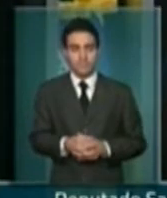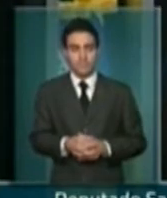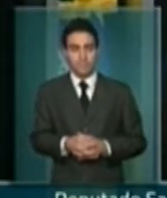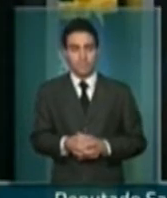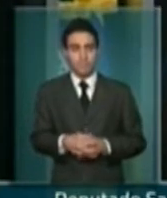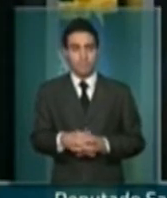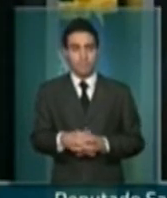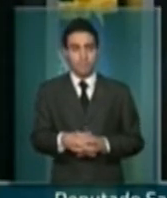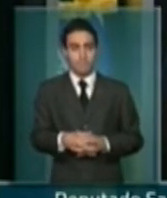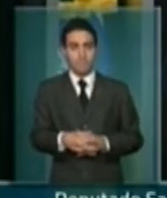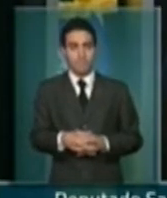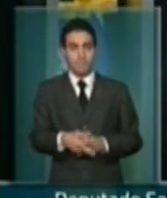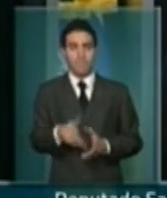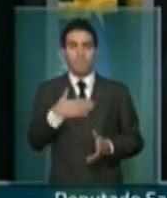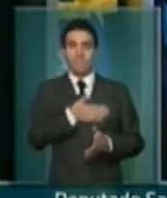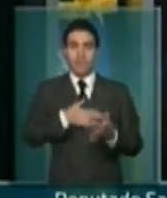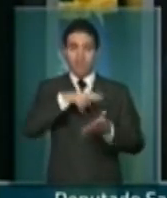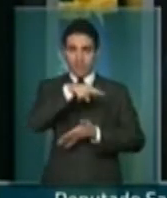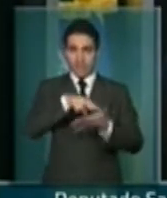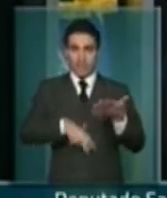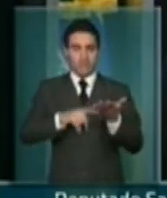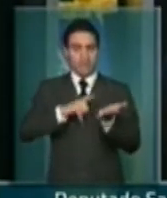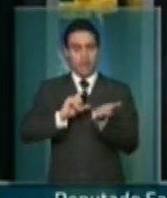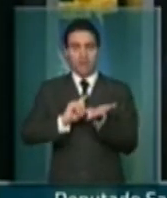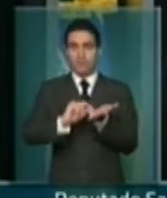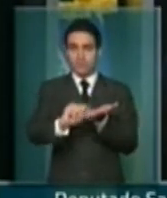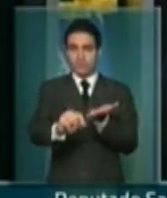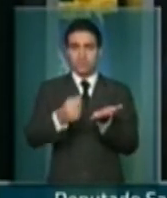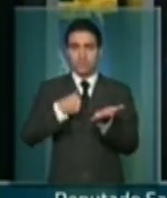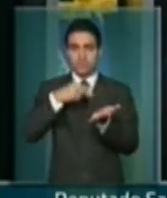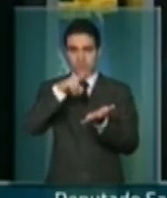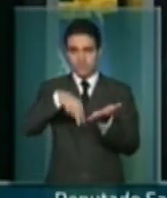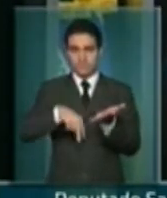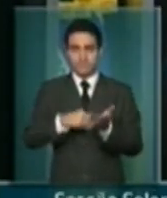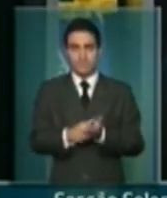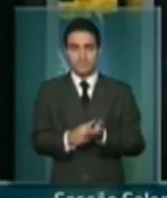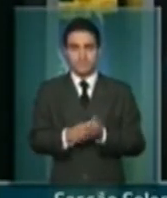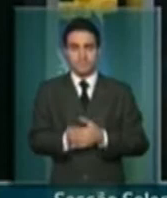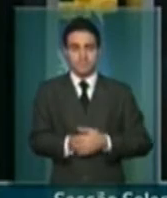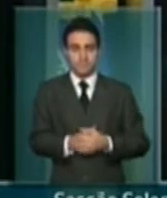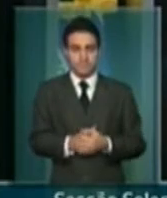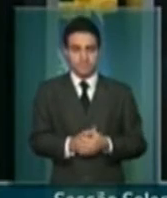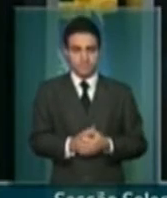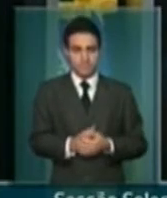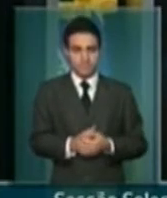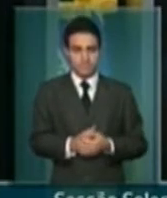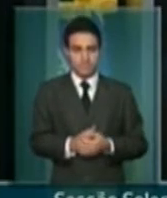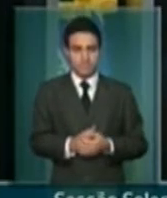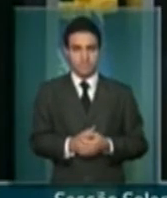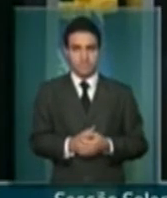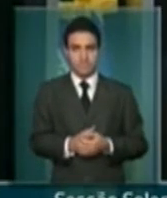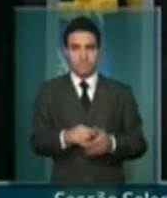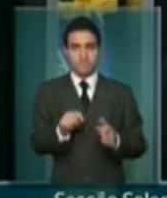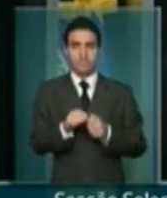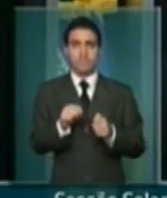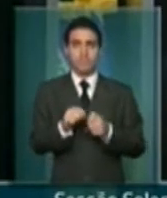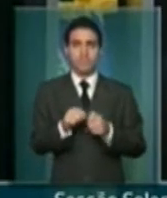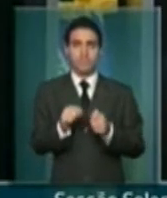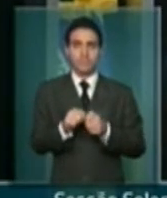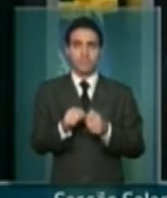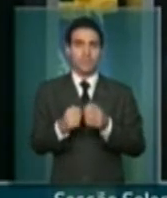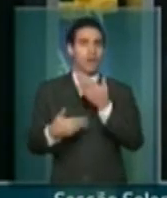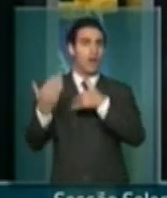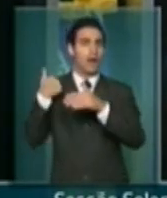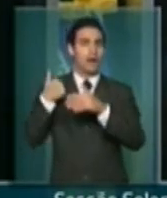uma parte de um artigo que foi feito quando o jornal completou